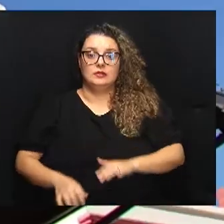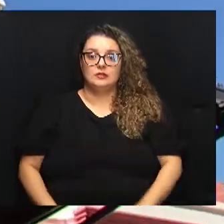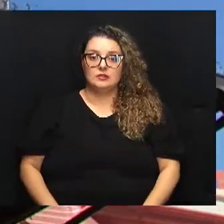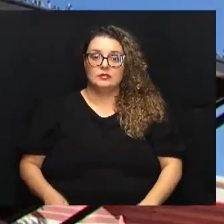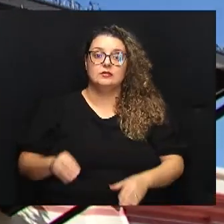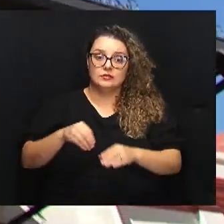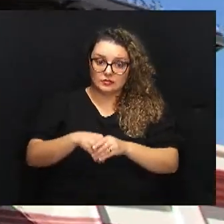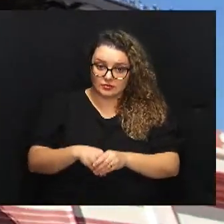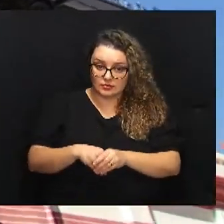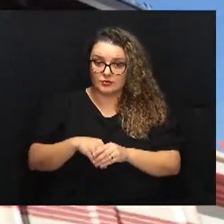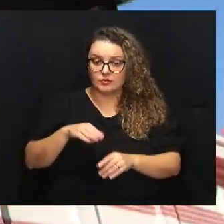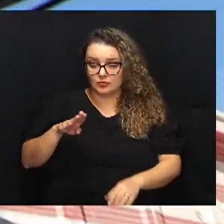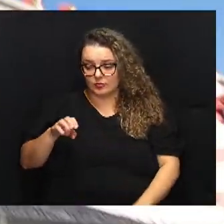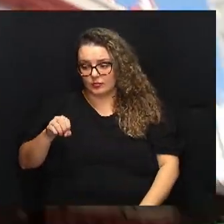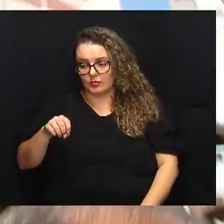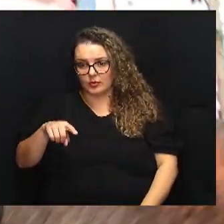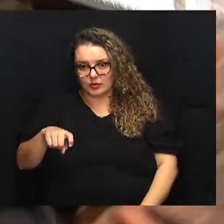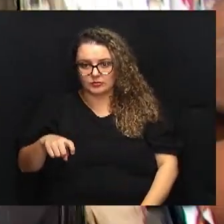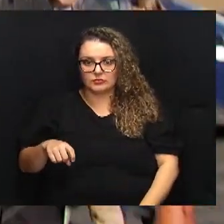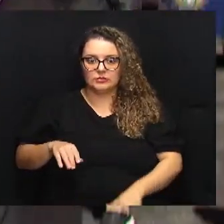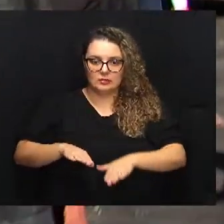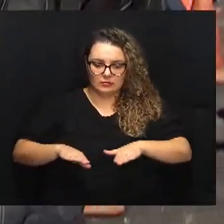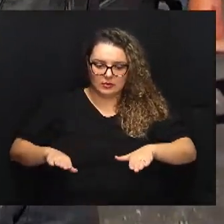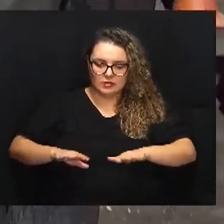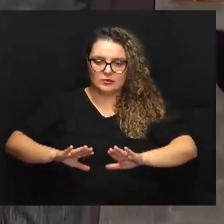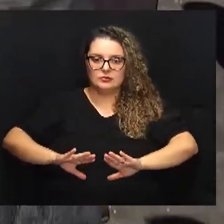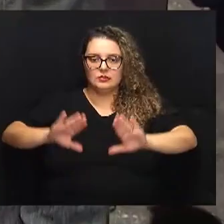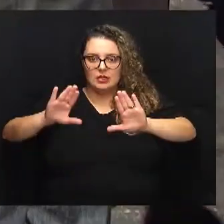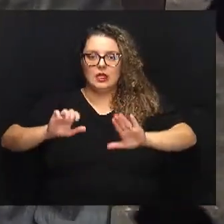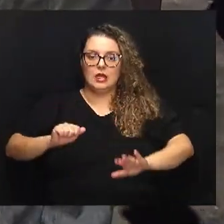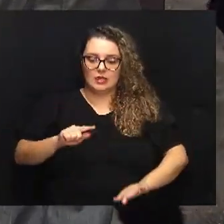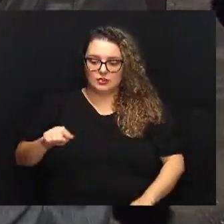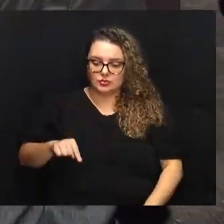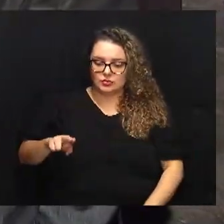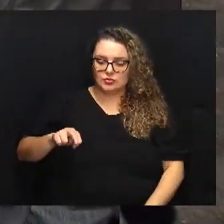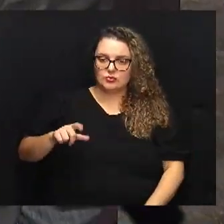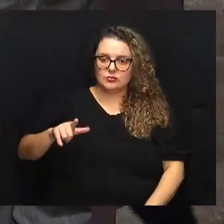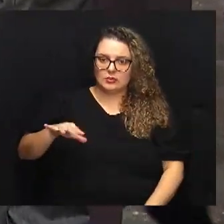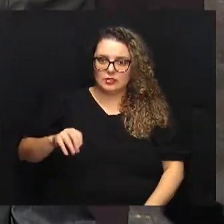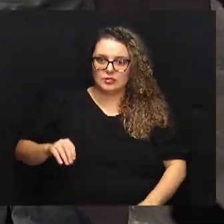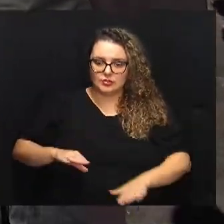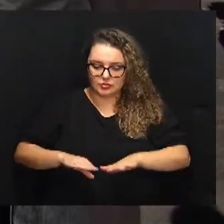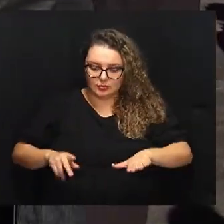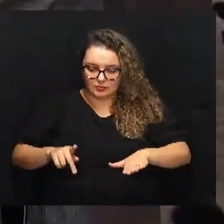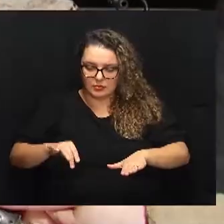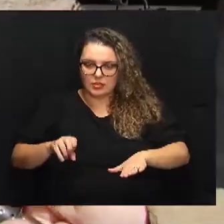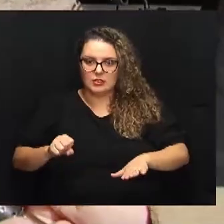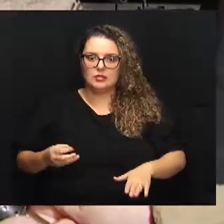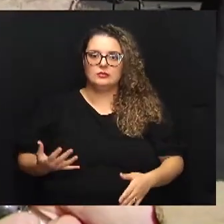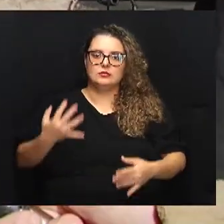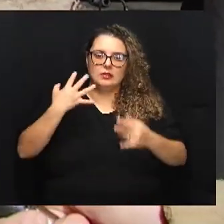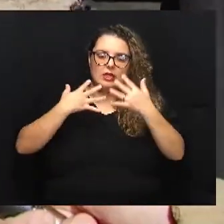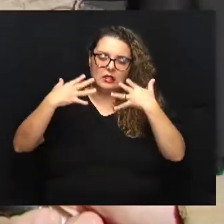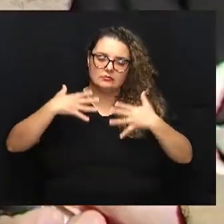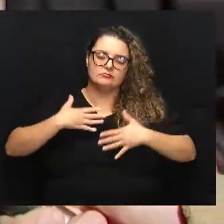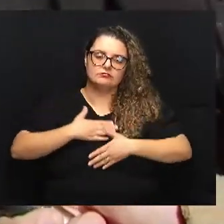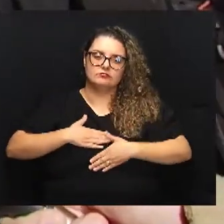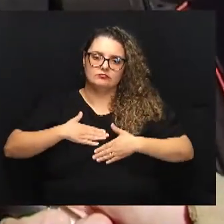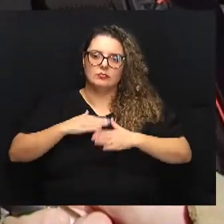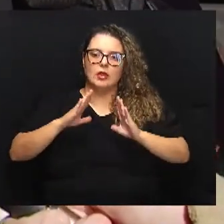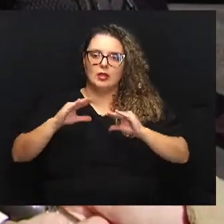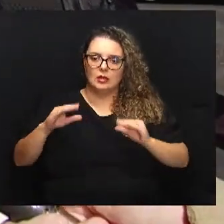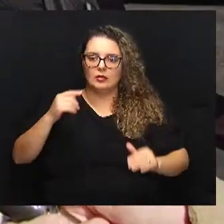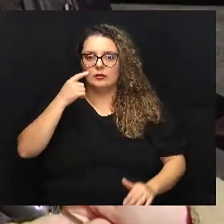internamente nos boxes, piso, paredes, azulejo. Certamente vai ficar um local muito aprazível, agradável,